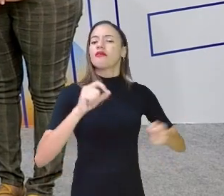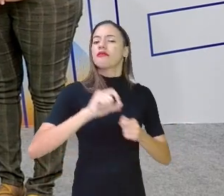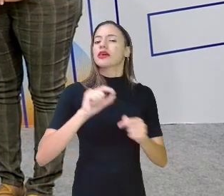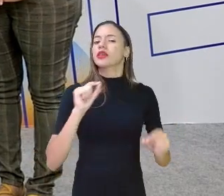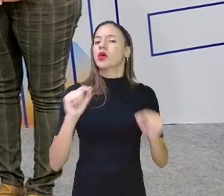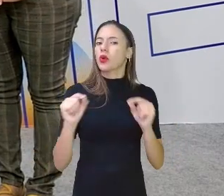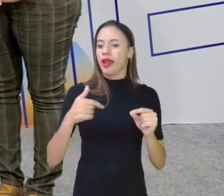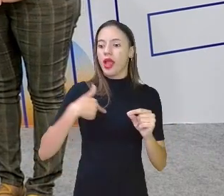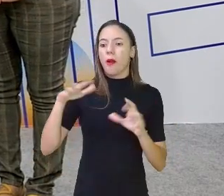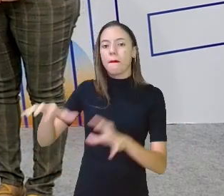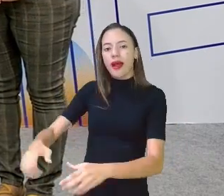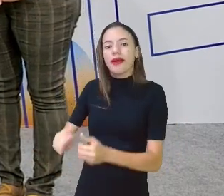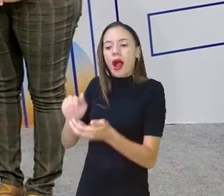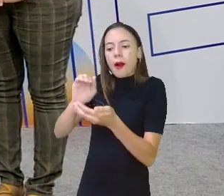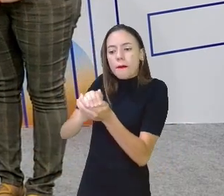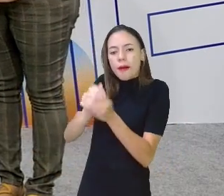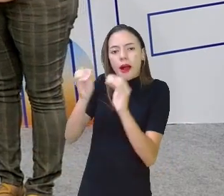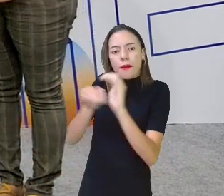pegar o barro